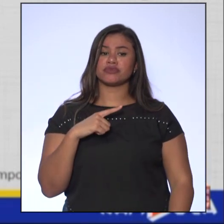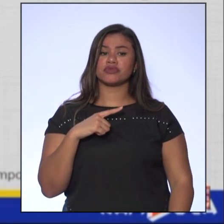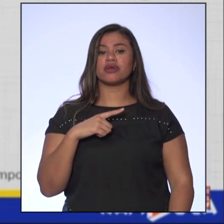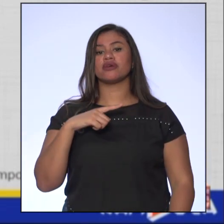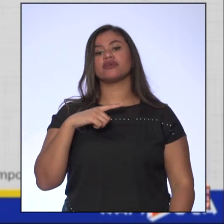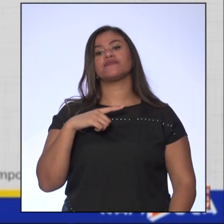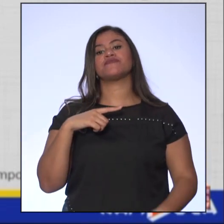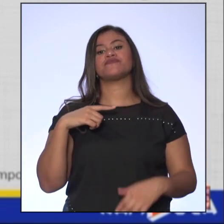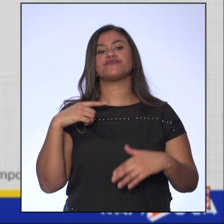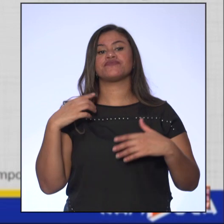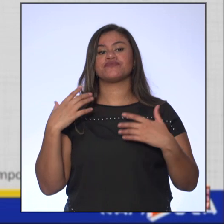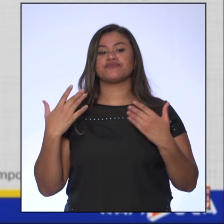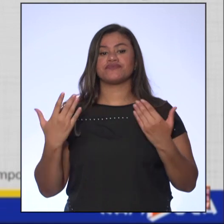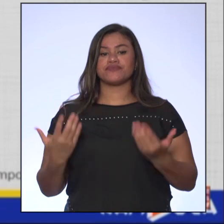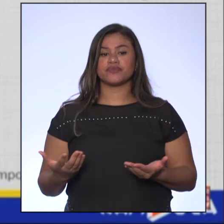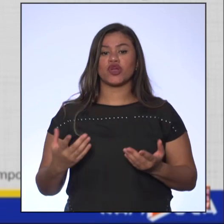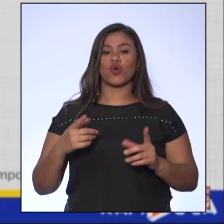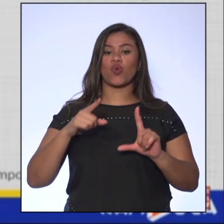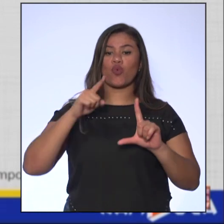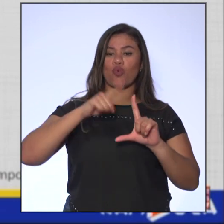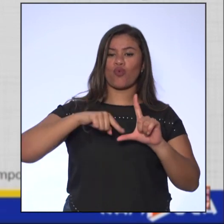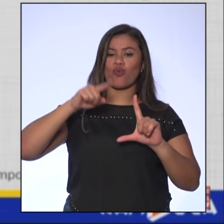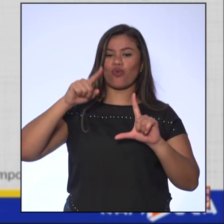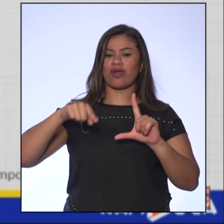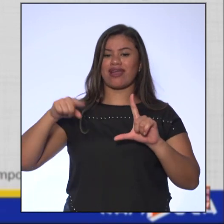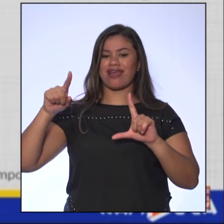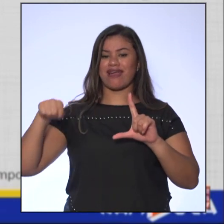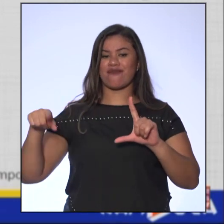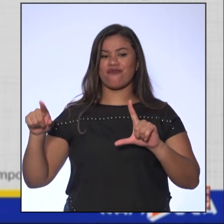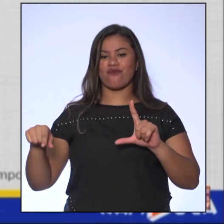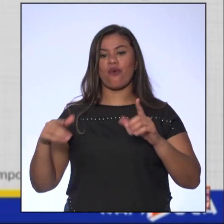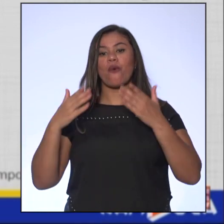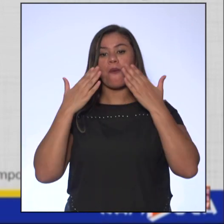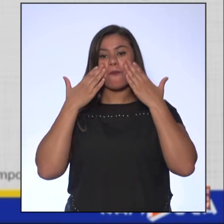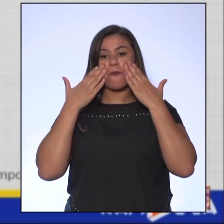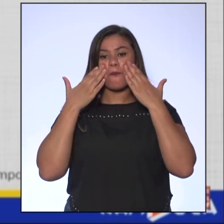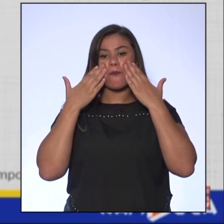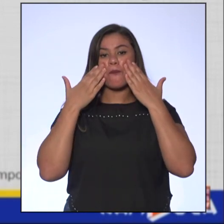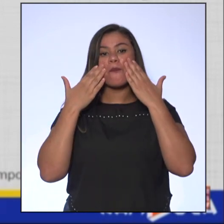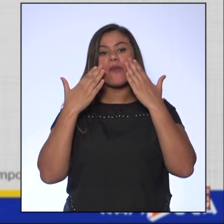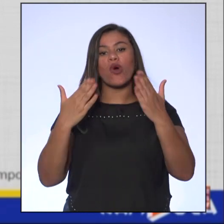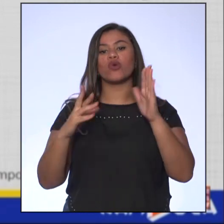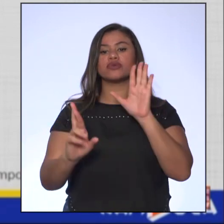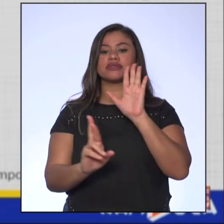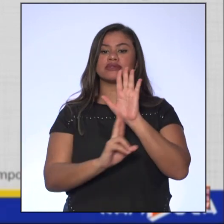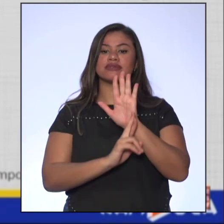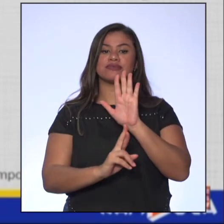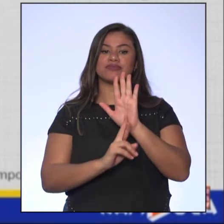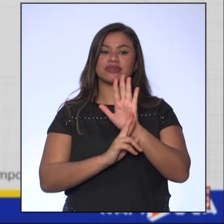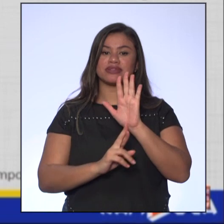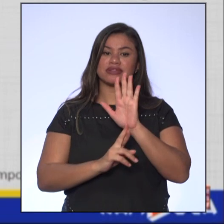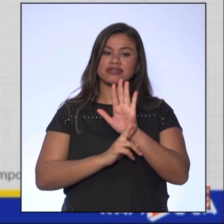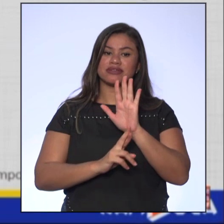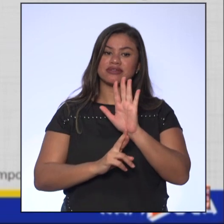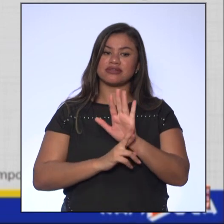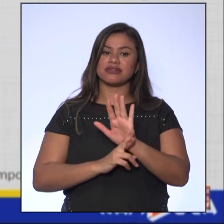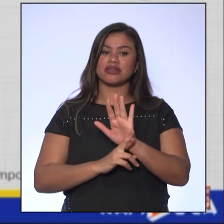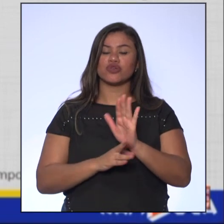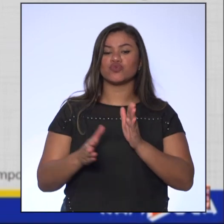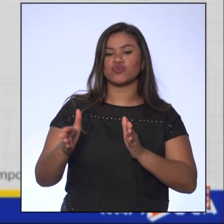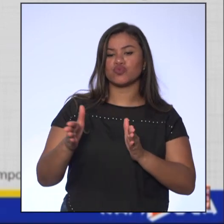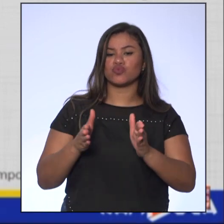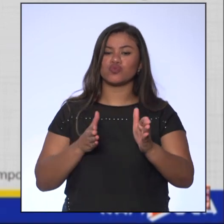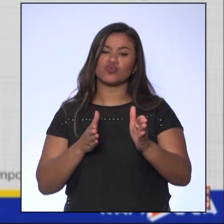brasileiros. O gráfico ilustra a situação representando, ao longo de um intervalo definido